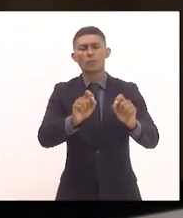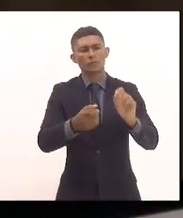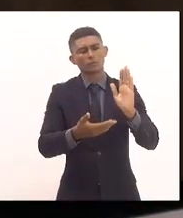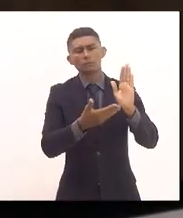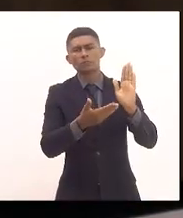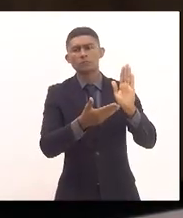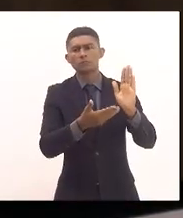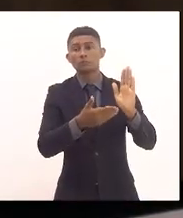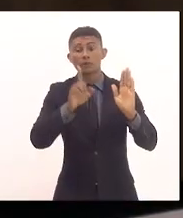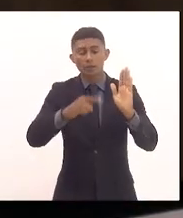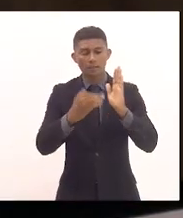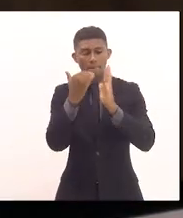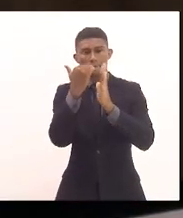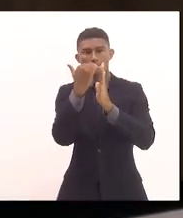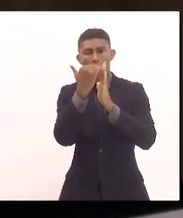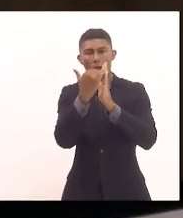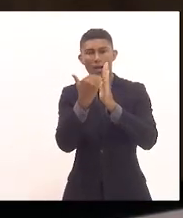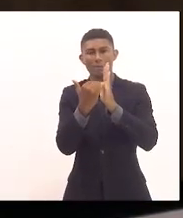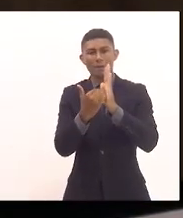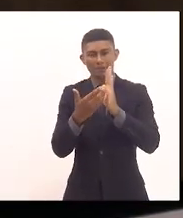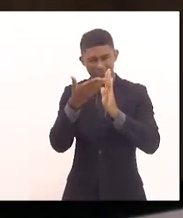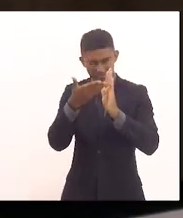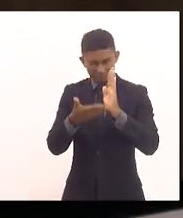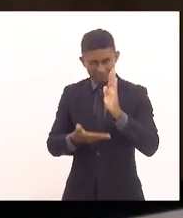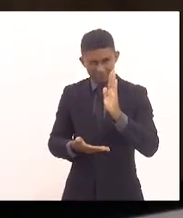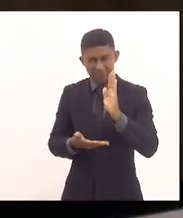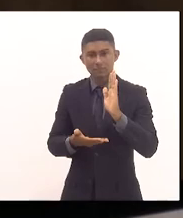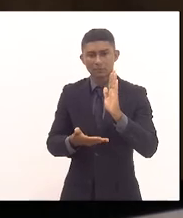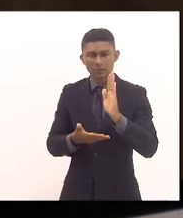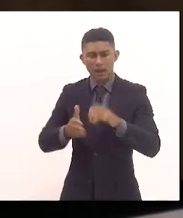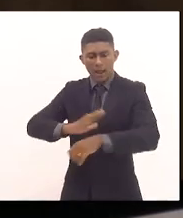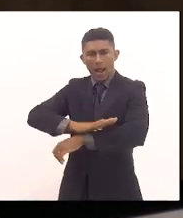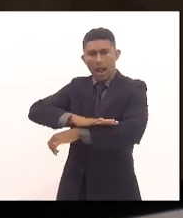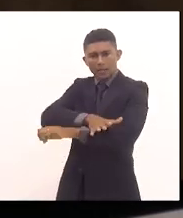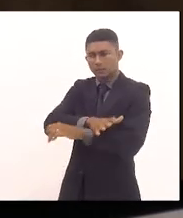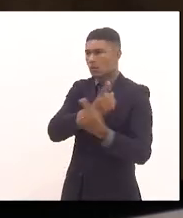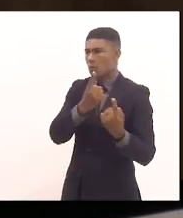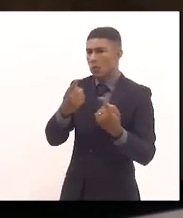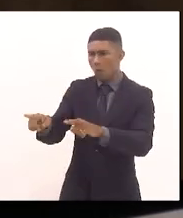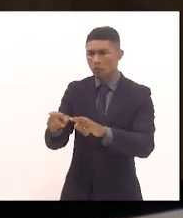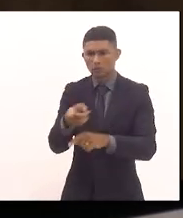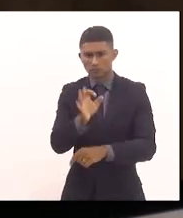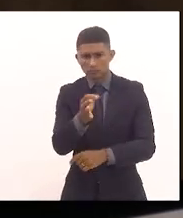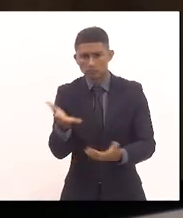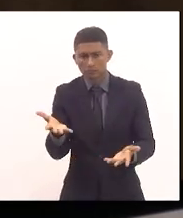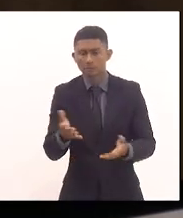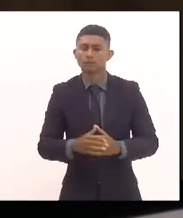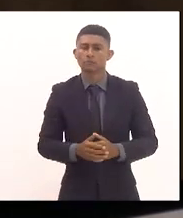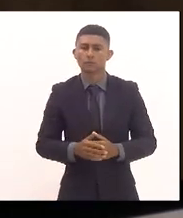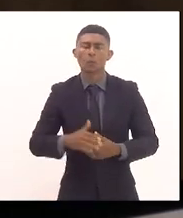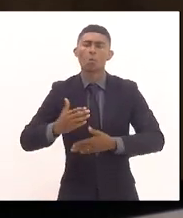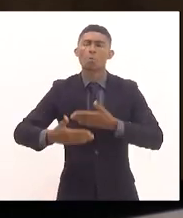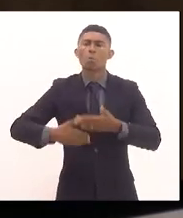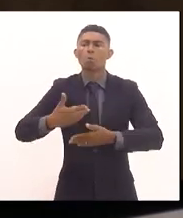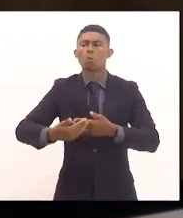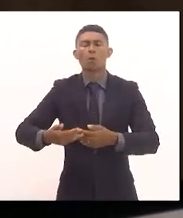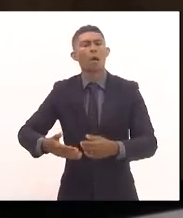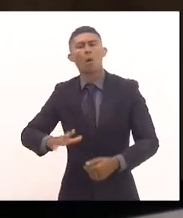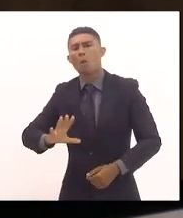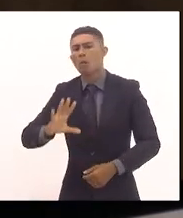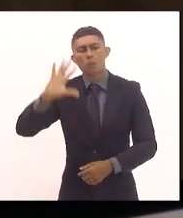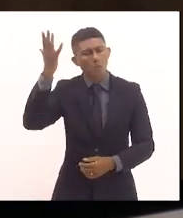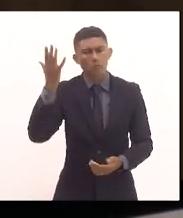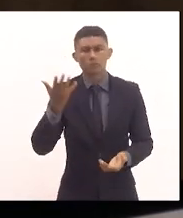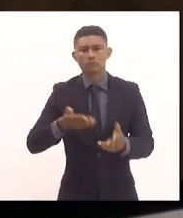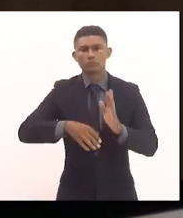um programa de combate ao racismo. Esse é o objeto. No meio do caminho, teve